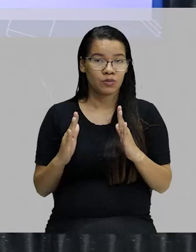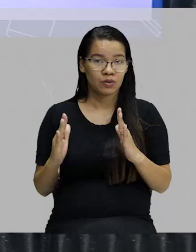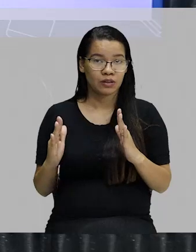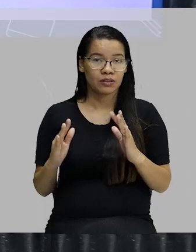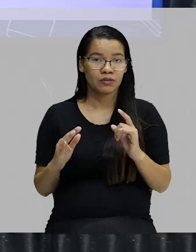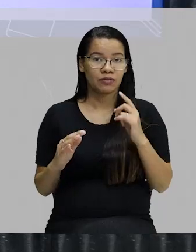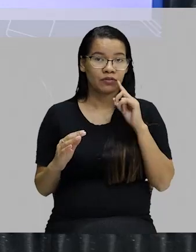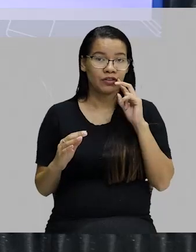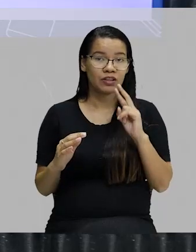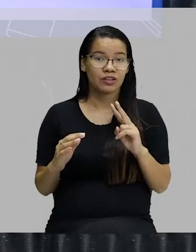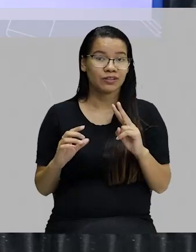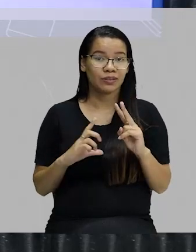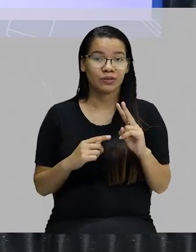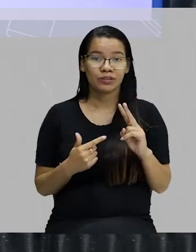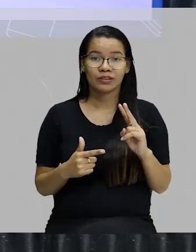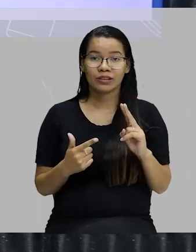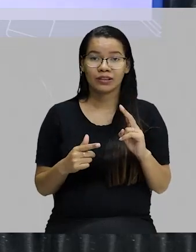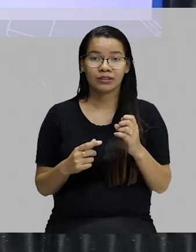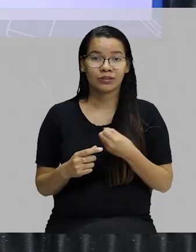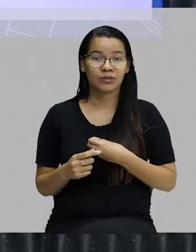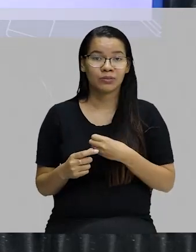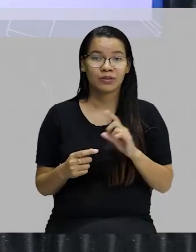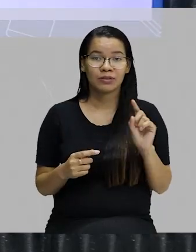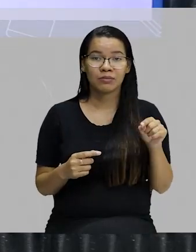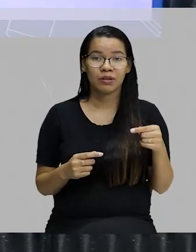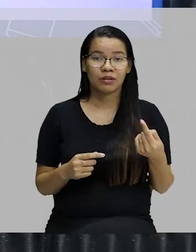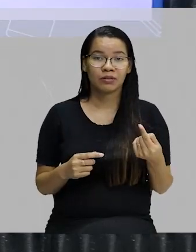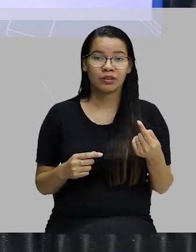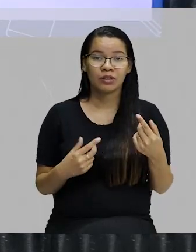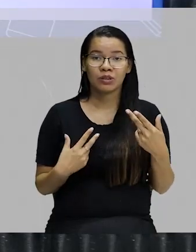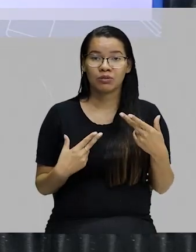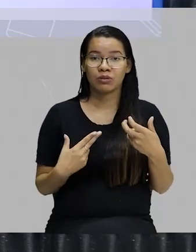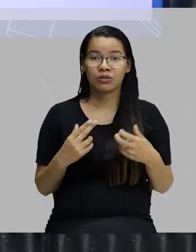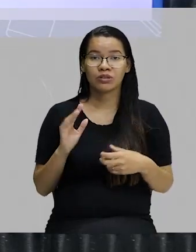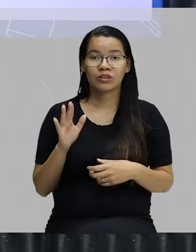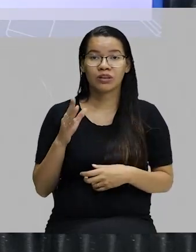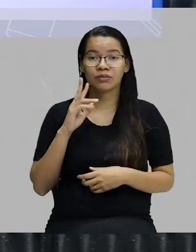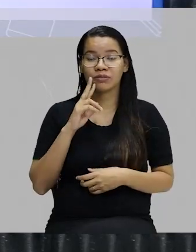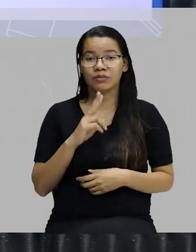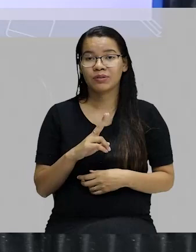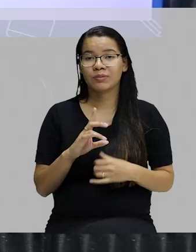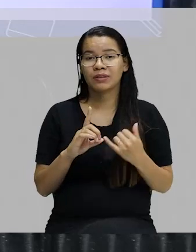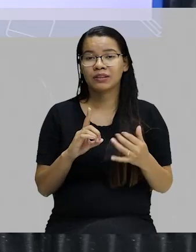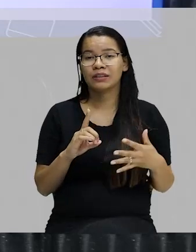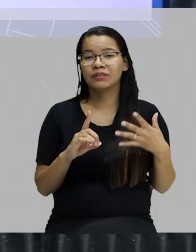não tenho números separados por vírgula, como na forma tradicional lá que nós vimos pela